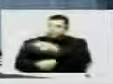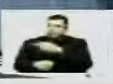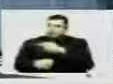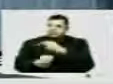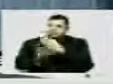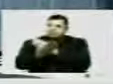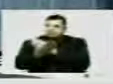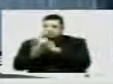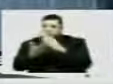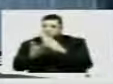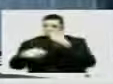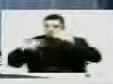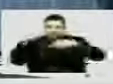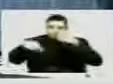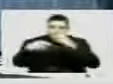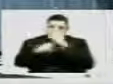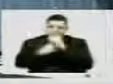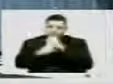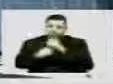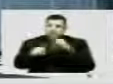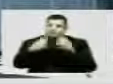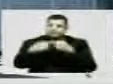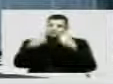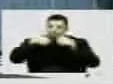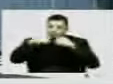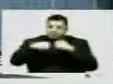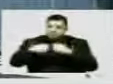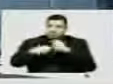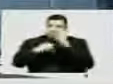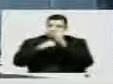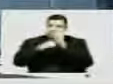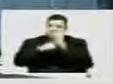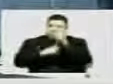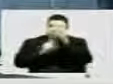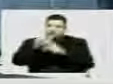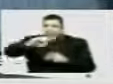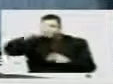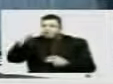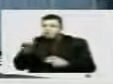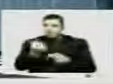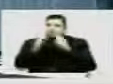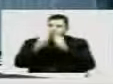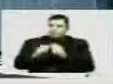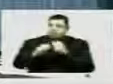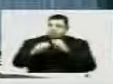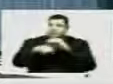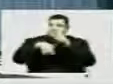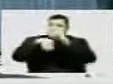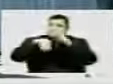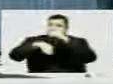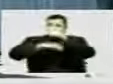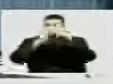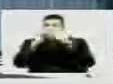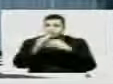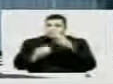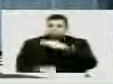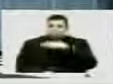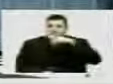algumas iniciativas de debate do orçamento, mas é preciso que a Assembleia, de forma institucional, chame aqui o